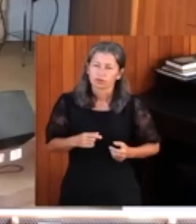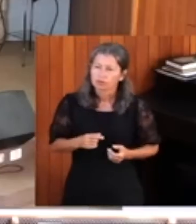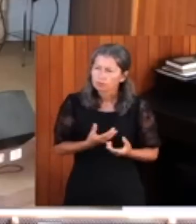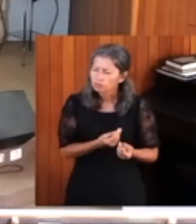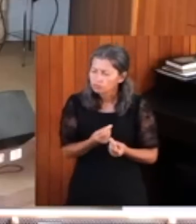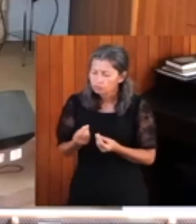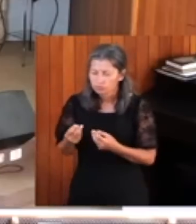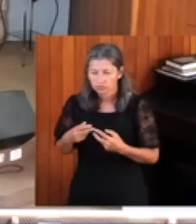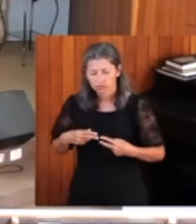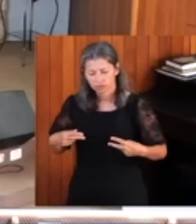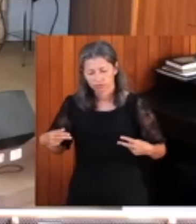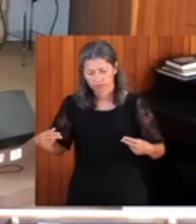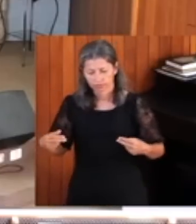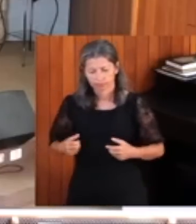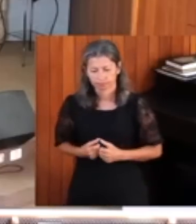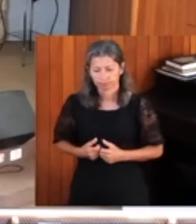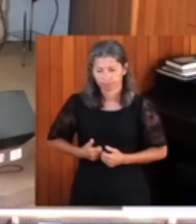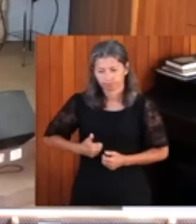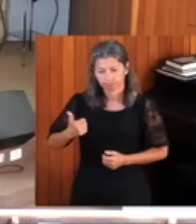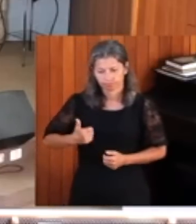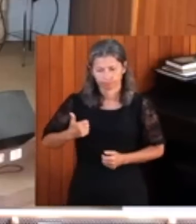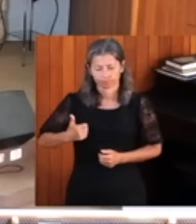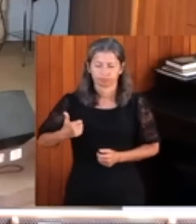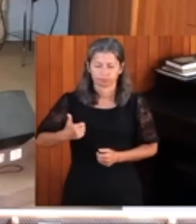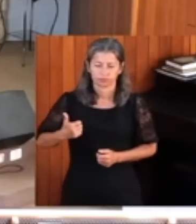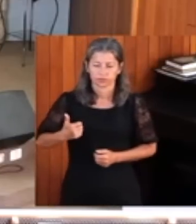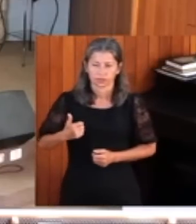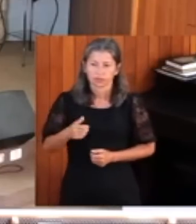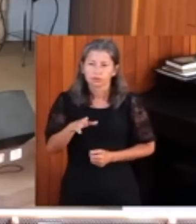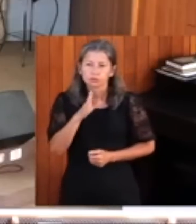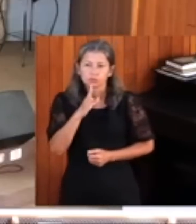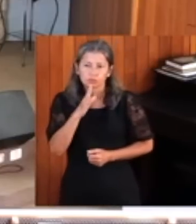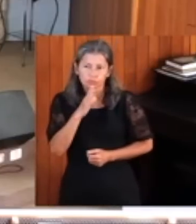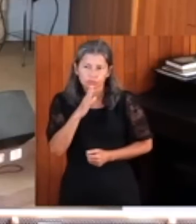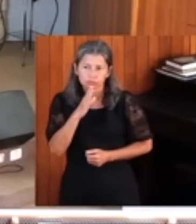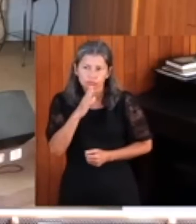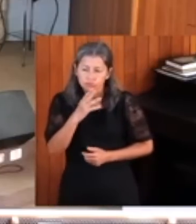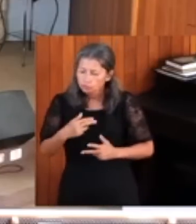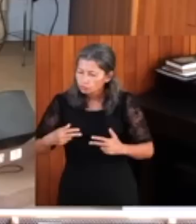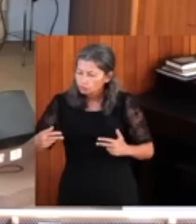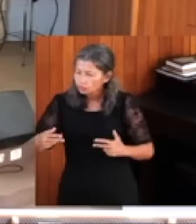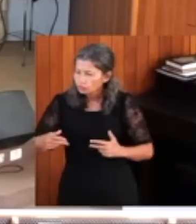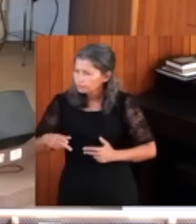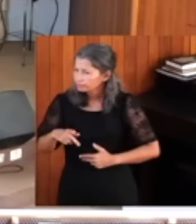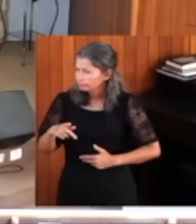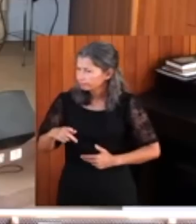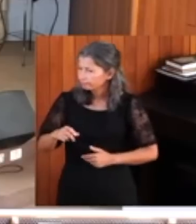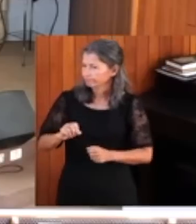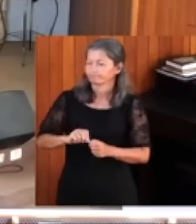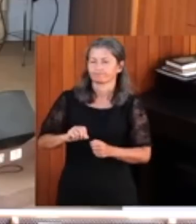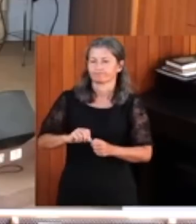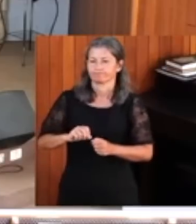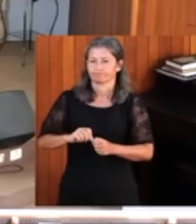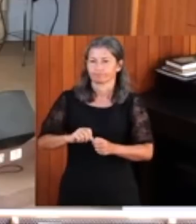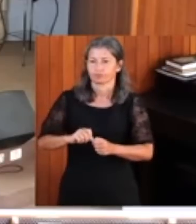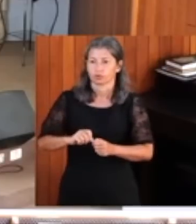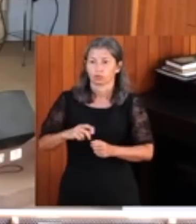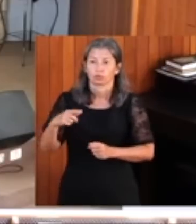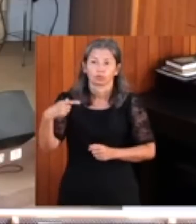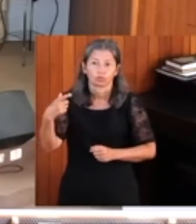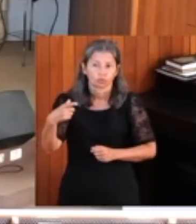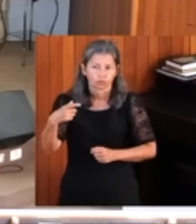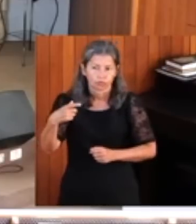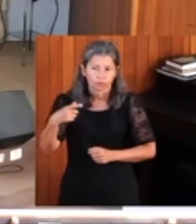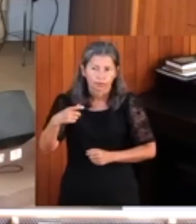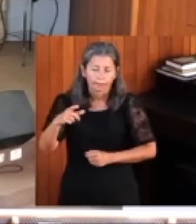né? Primeira delas, conheço as tuas obras. E a outra, quem tem ouvidos, ouça o